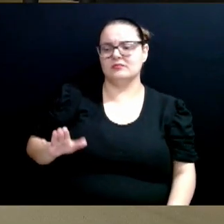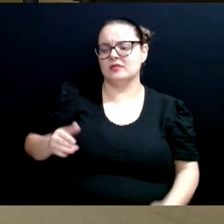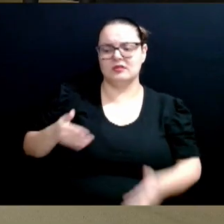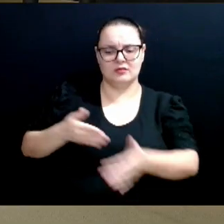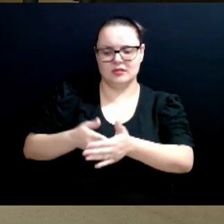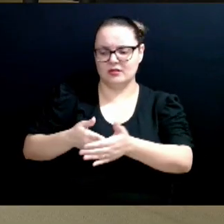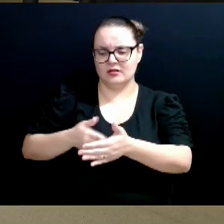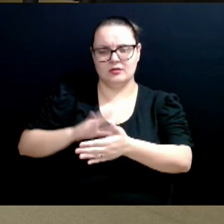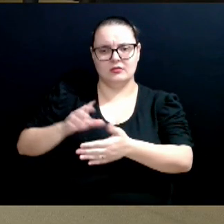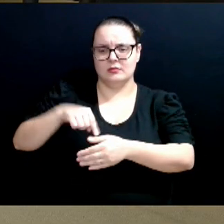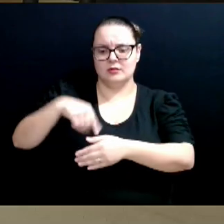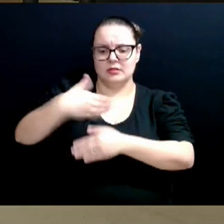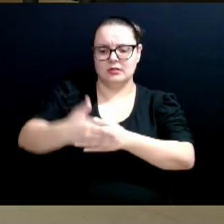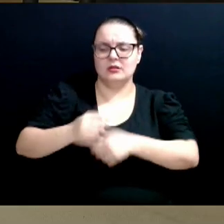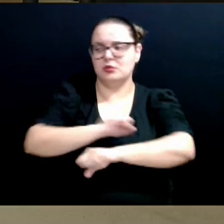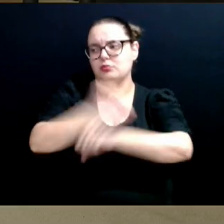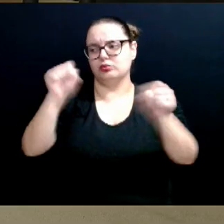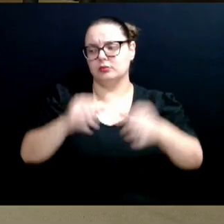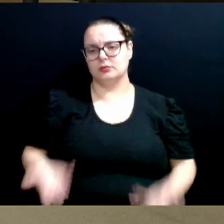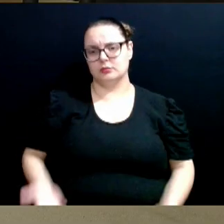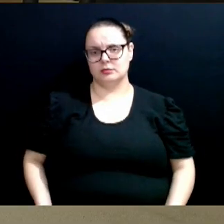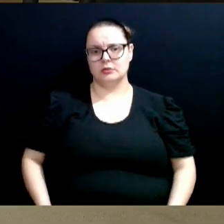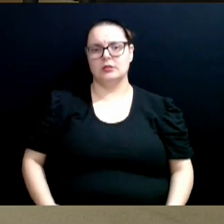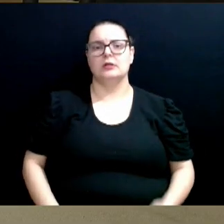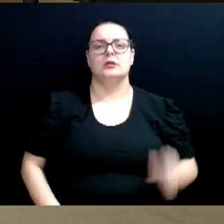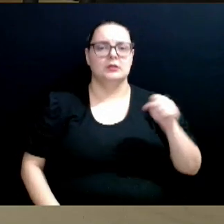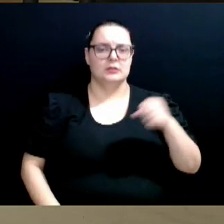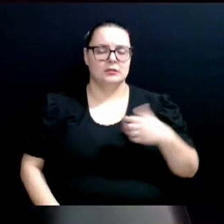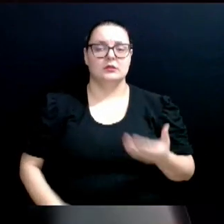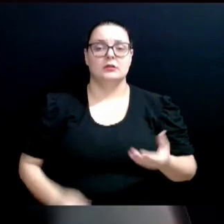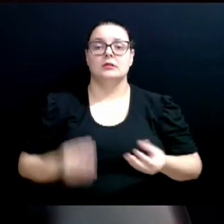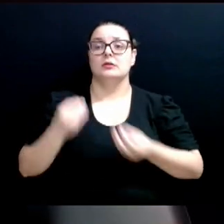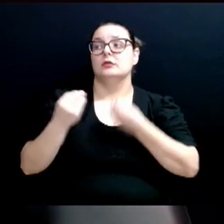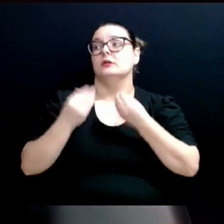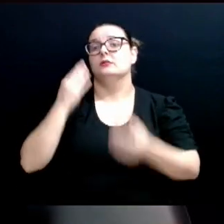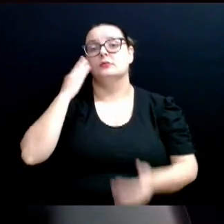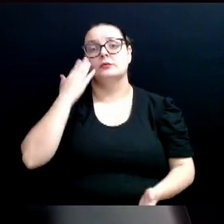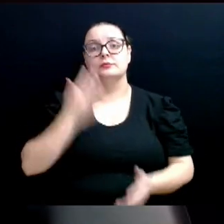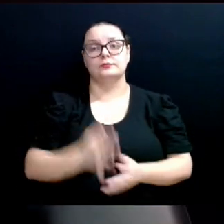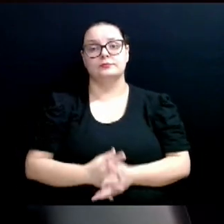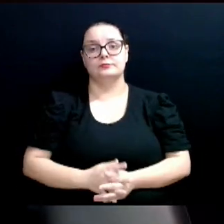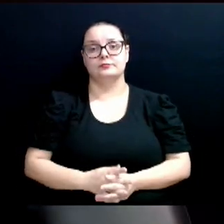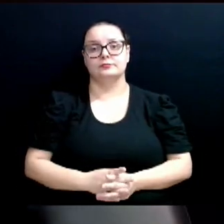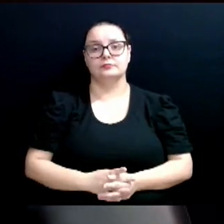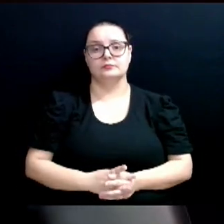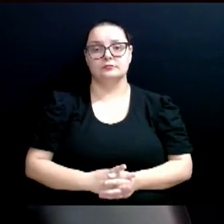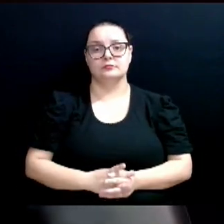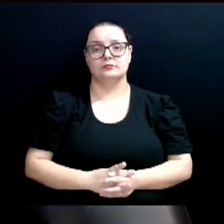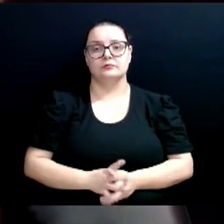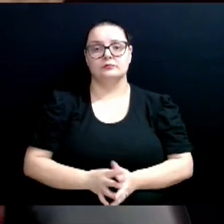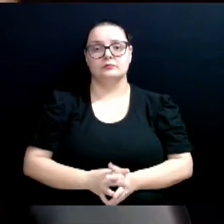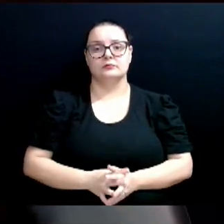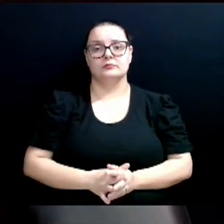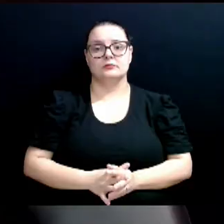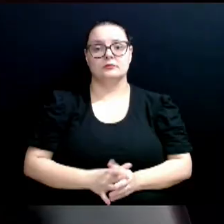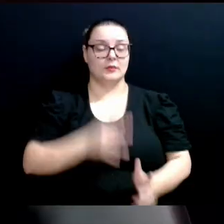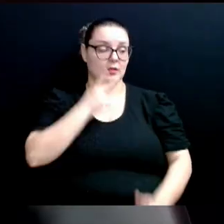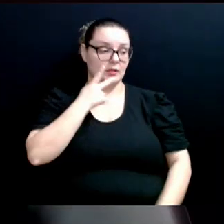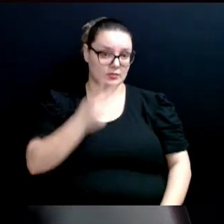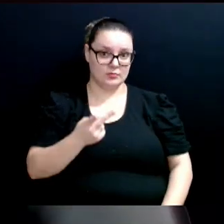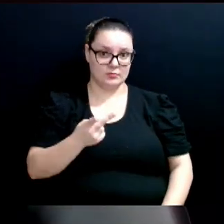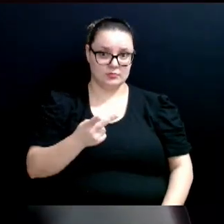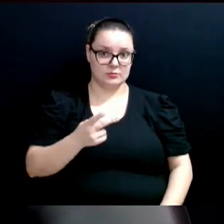explodir, né? Exatamente. E como que a gente entende isso? Eu digo que a gente tem que criar